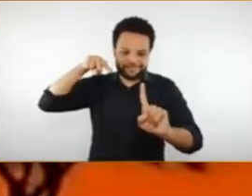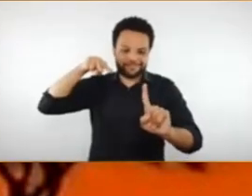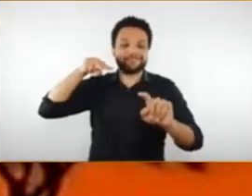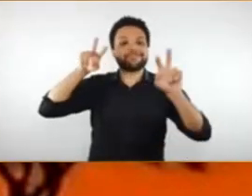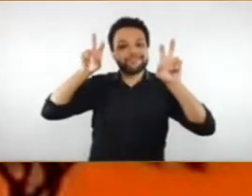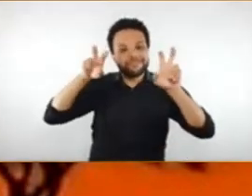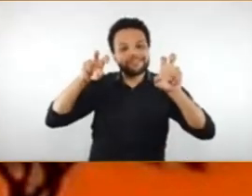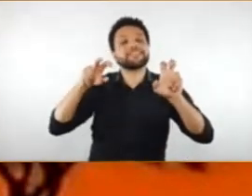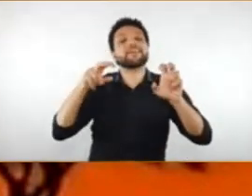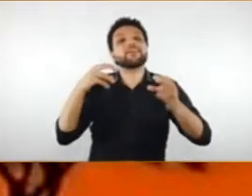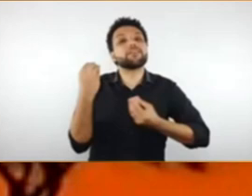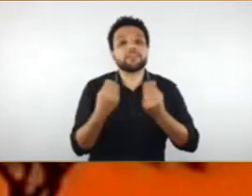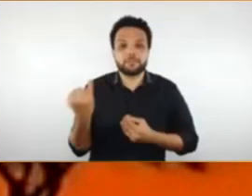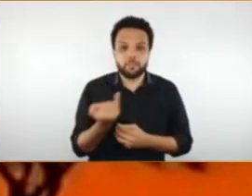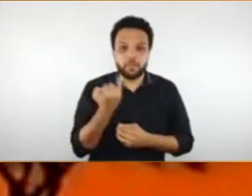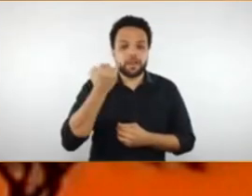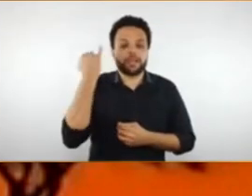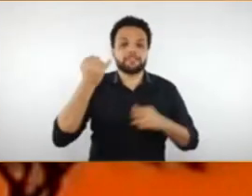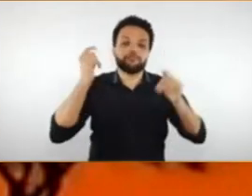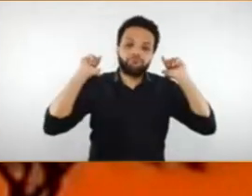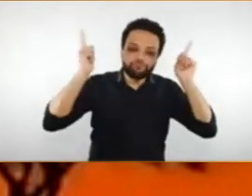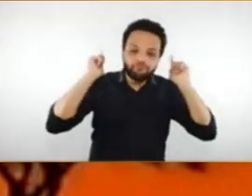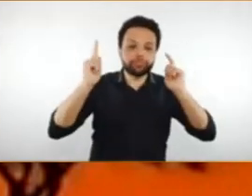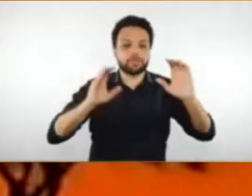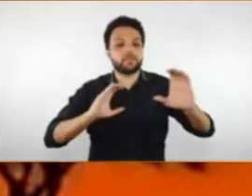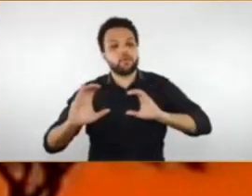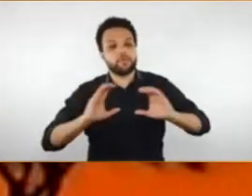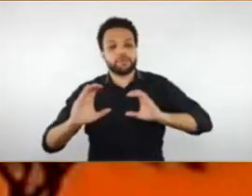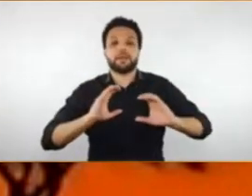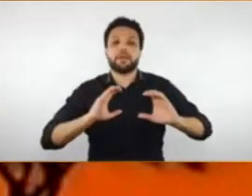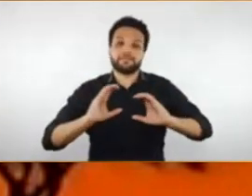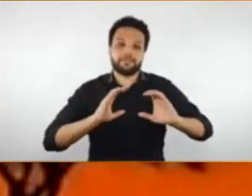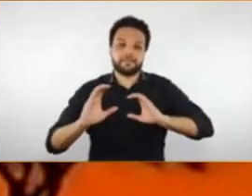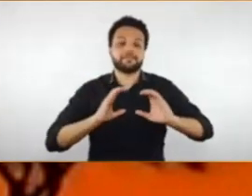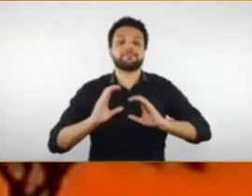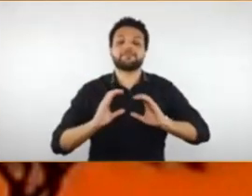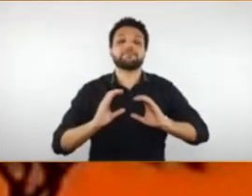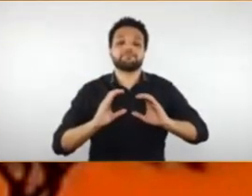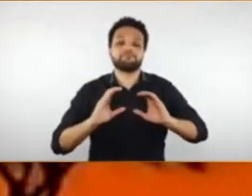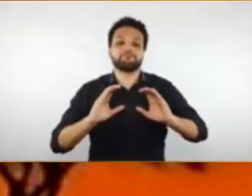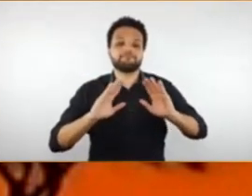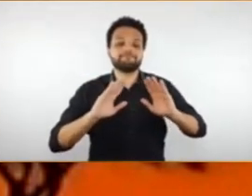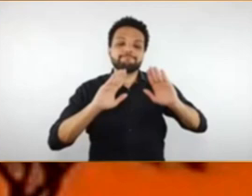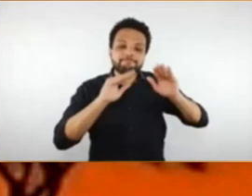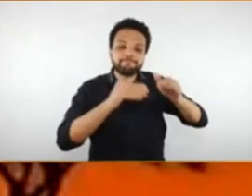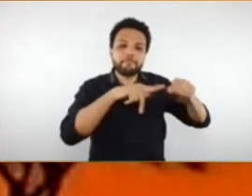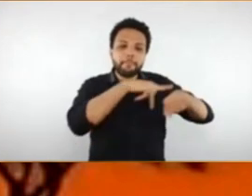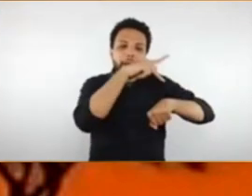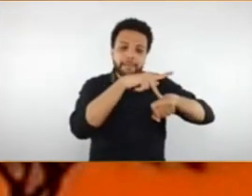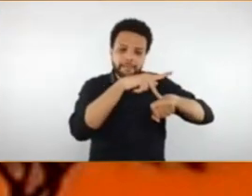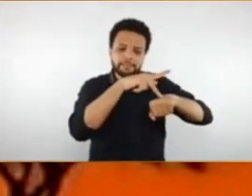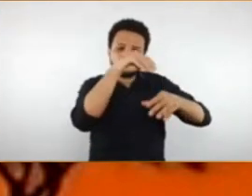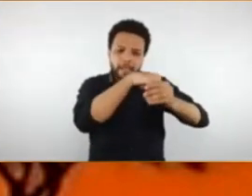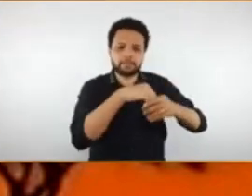da importância do entretenimento e da comunicação para um país, né? Então, quando a